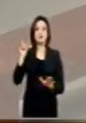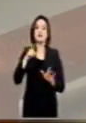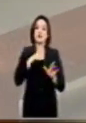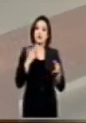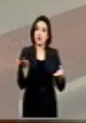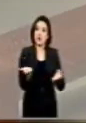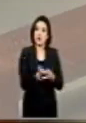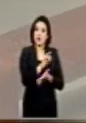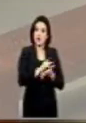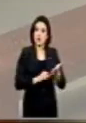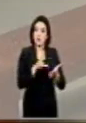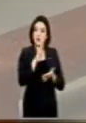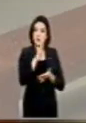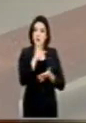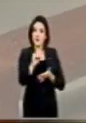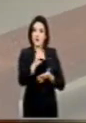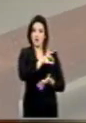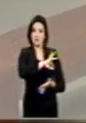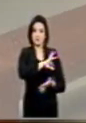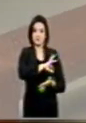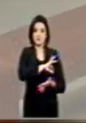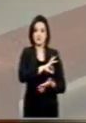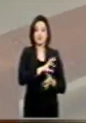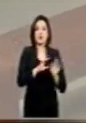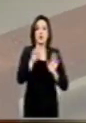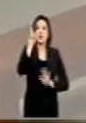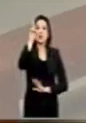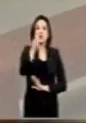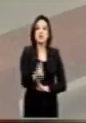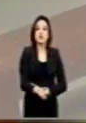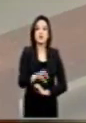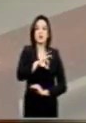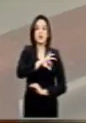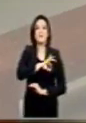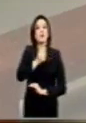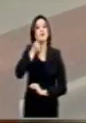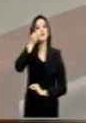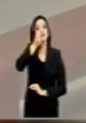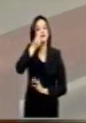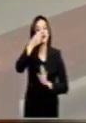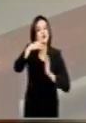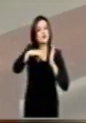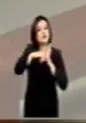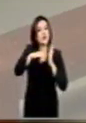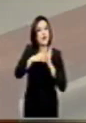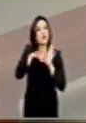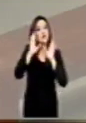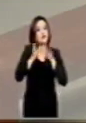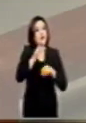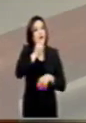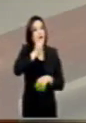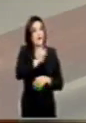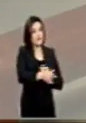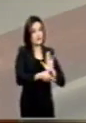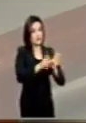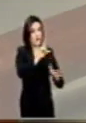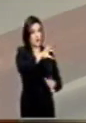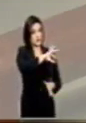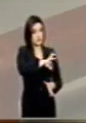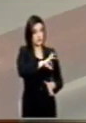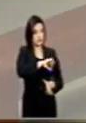ocorrência. O diretor da Polícia do Senado avisou a força policial, ao